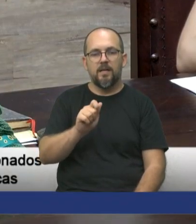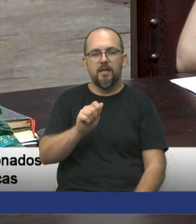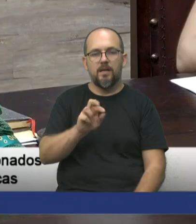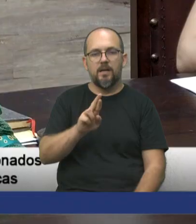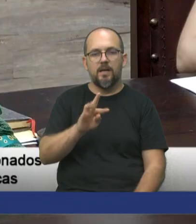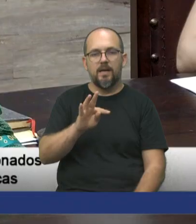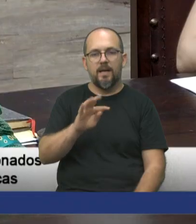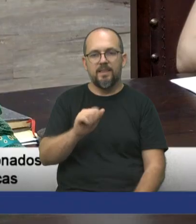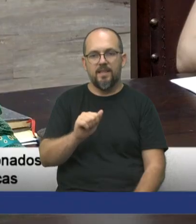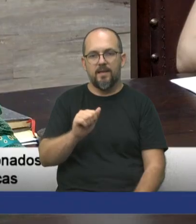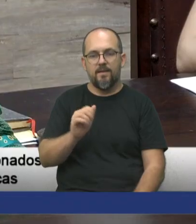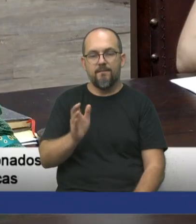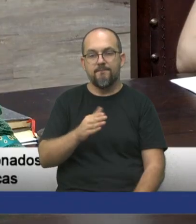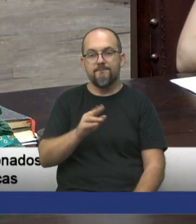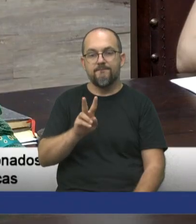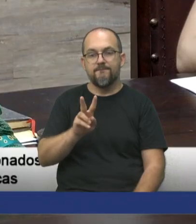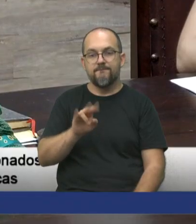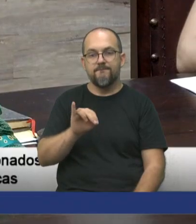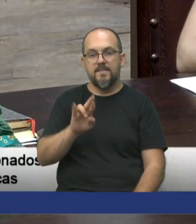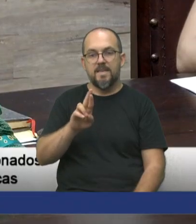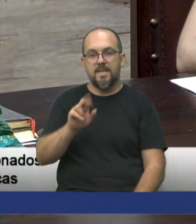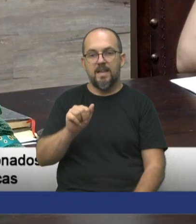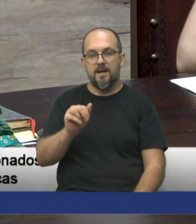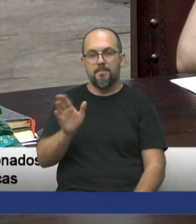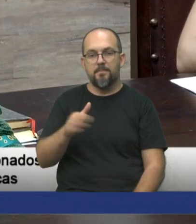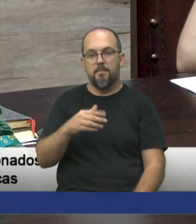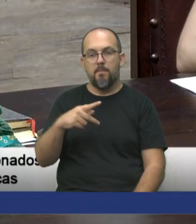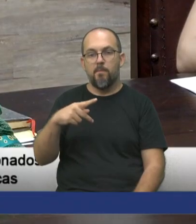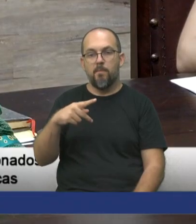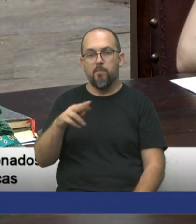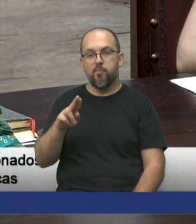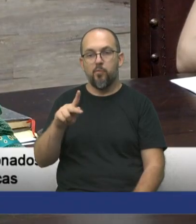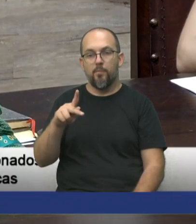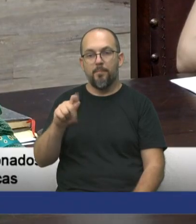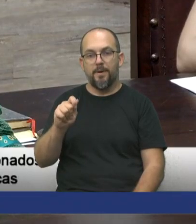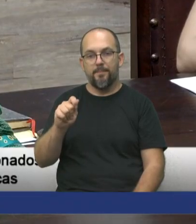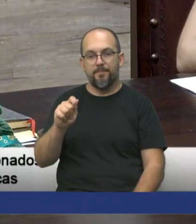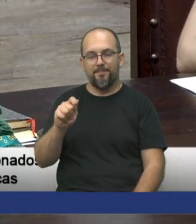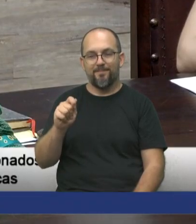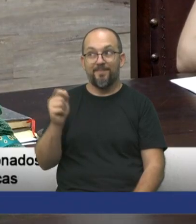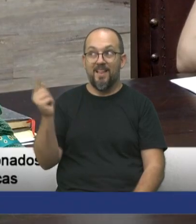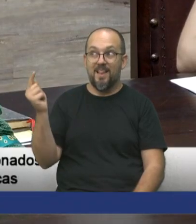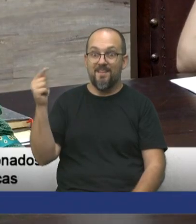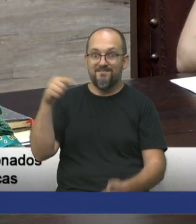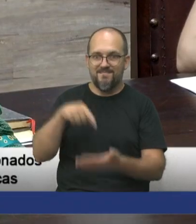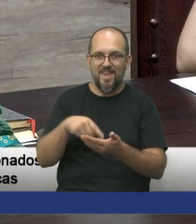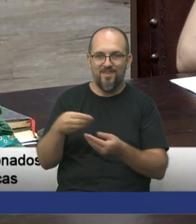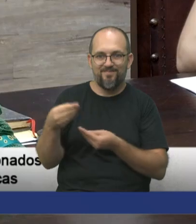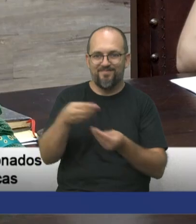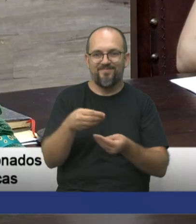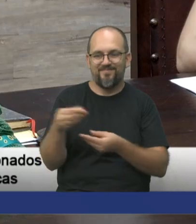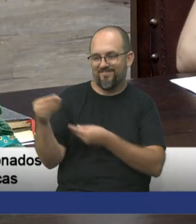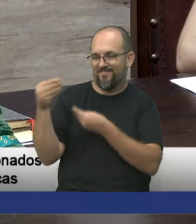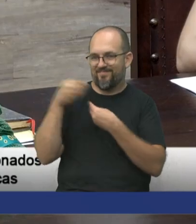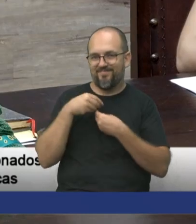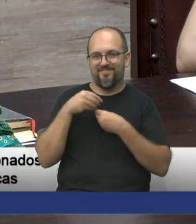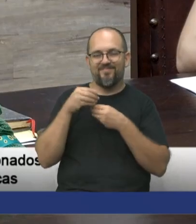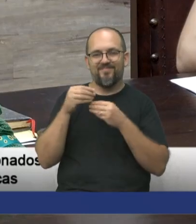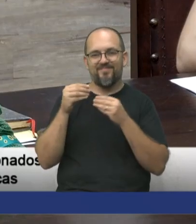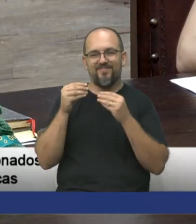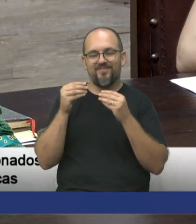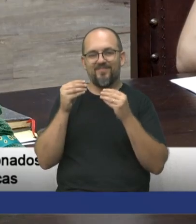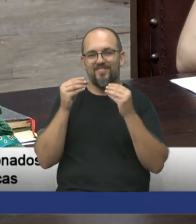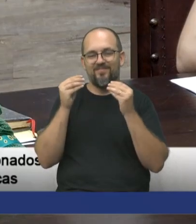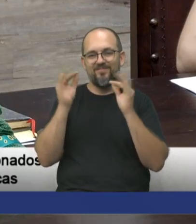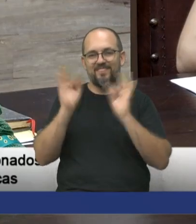Lagarta Vira-Pupa. Ela, quando veio, ela me trouxe essa lembrancinha e eu fiquei muito feliz de